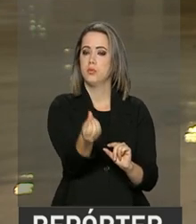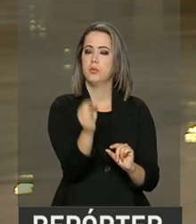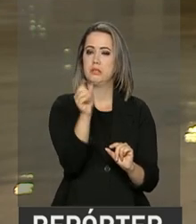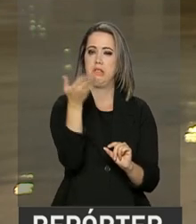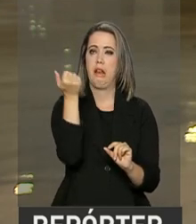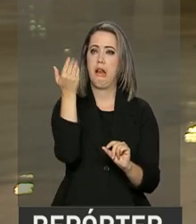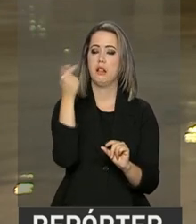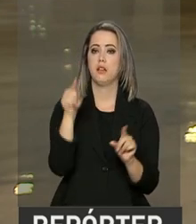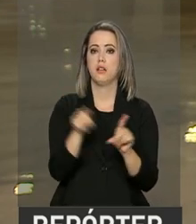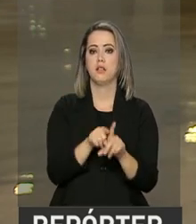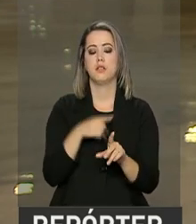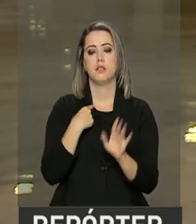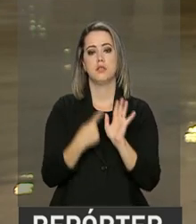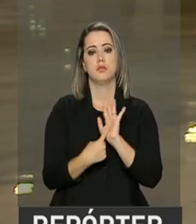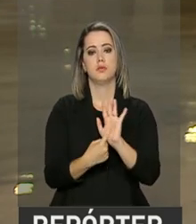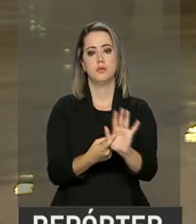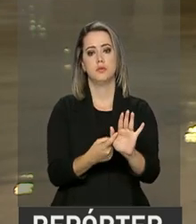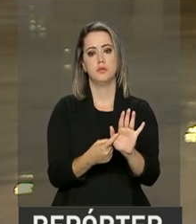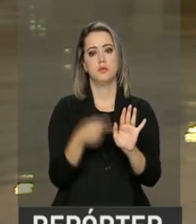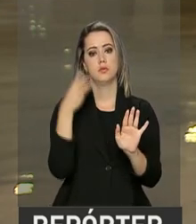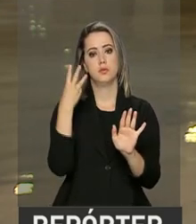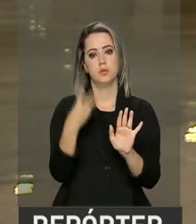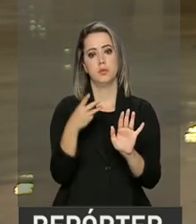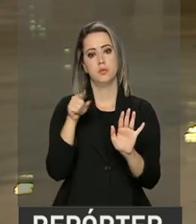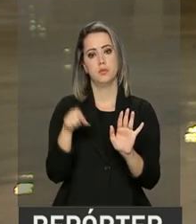indicador havia ficado em